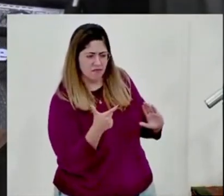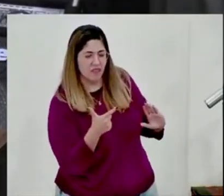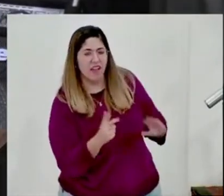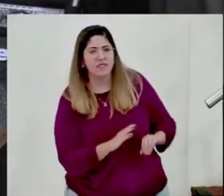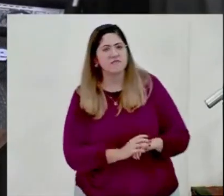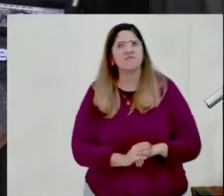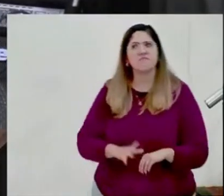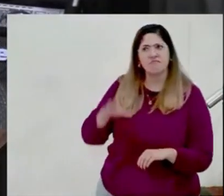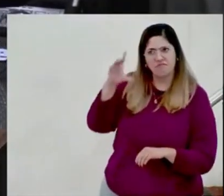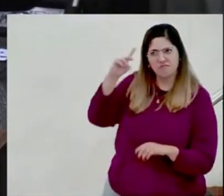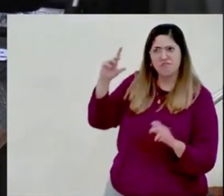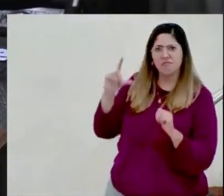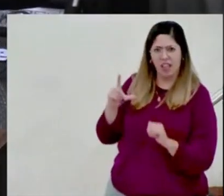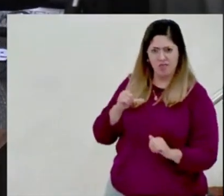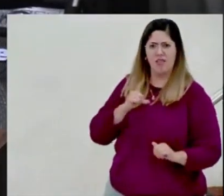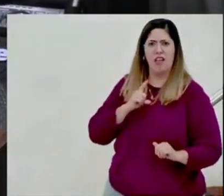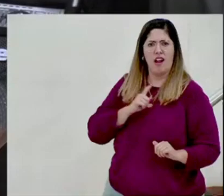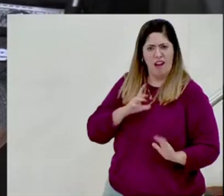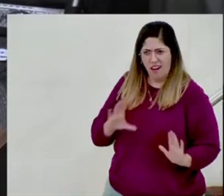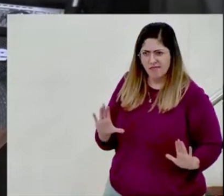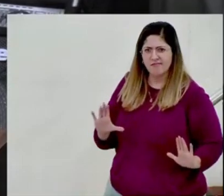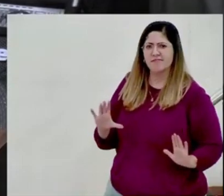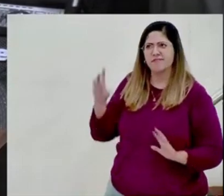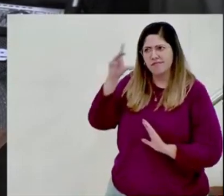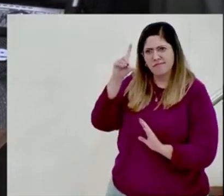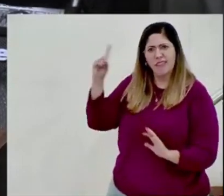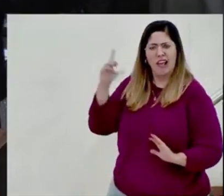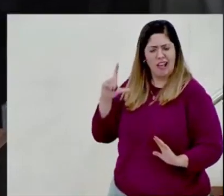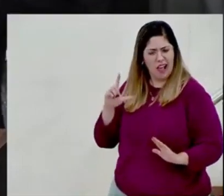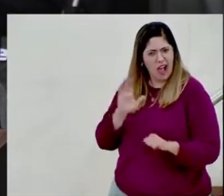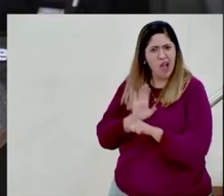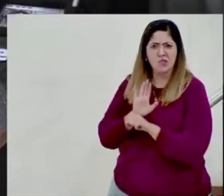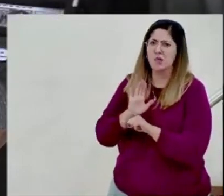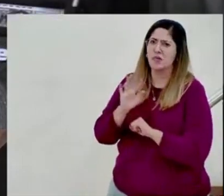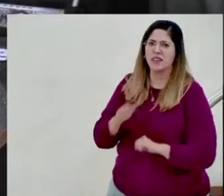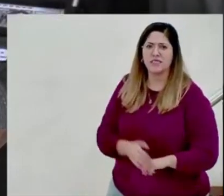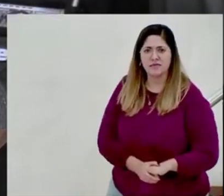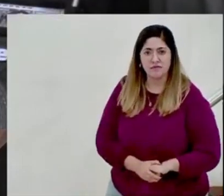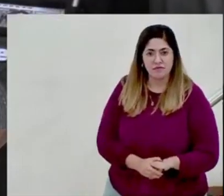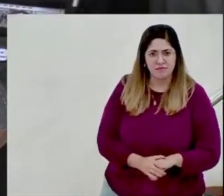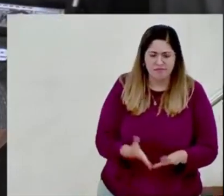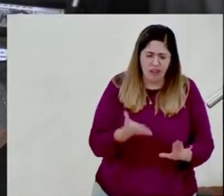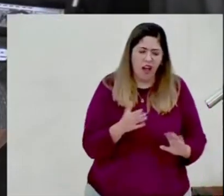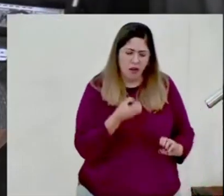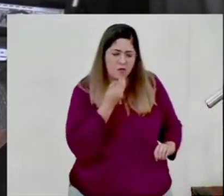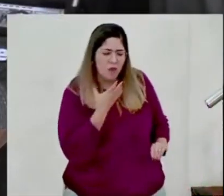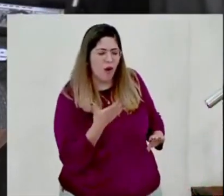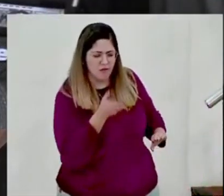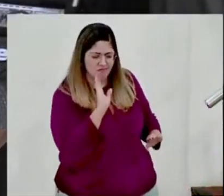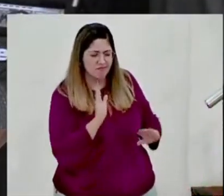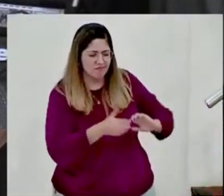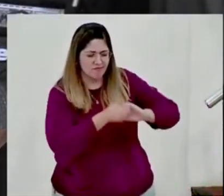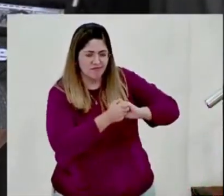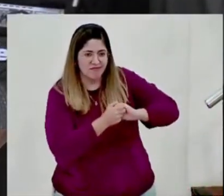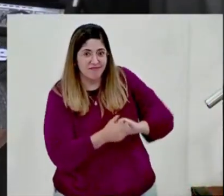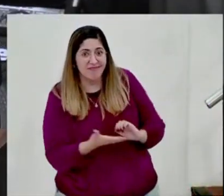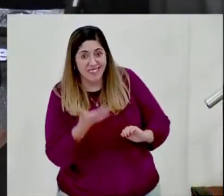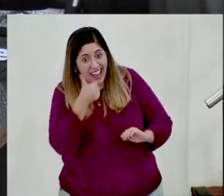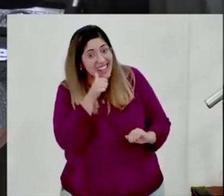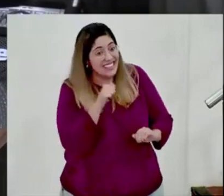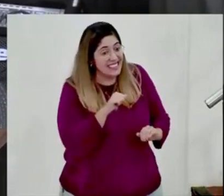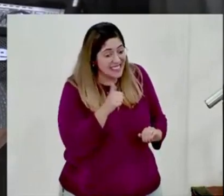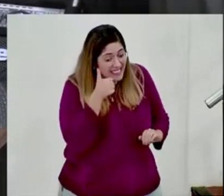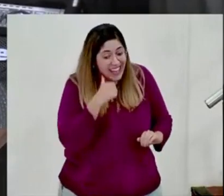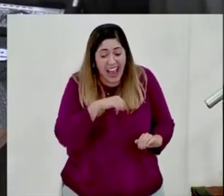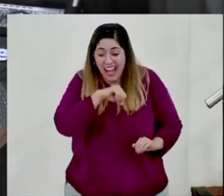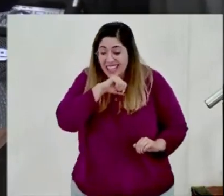tudo que o pai perguntava, o menino, não, Deus proverá. Aí terminou, ele dispensou o menino foi embora. Aí a mocinha veio, papai,